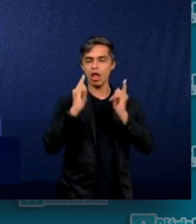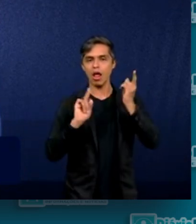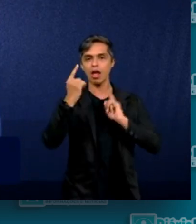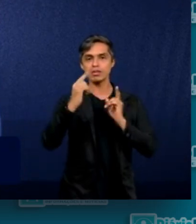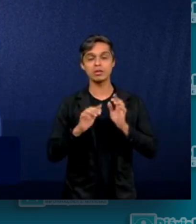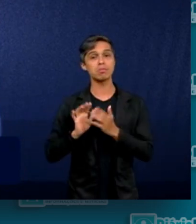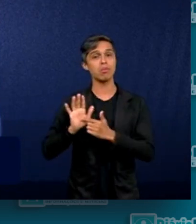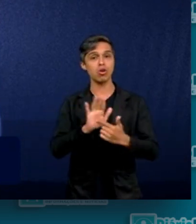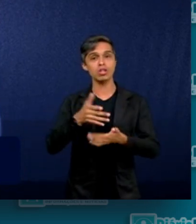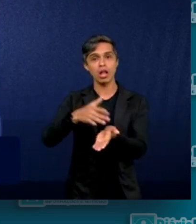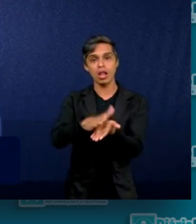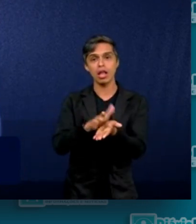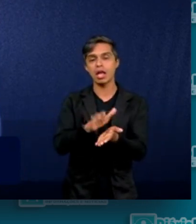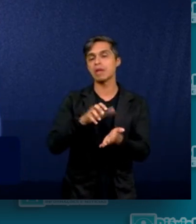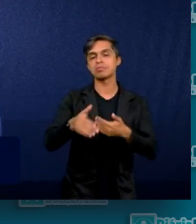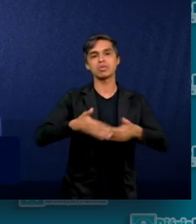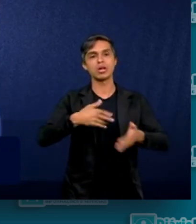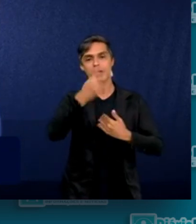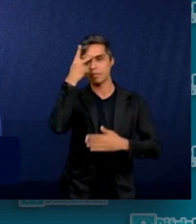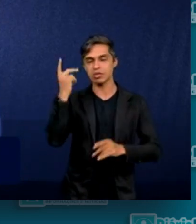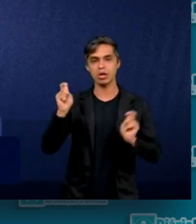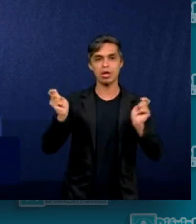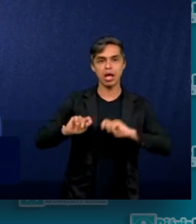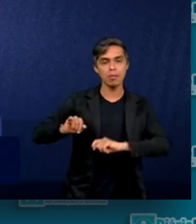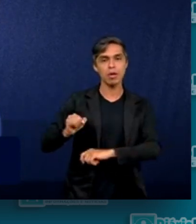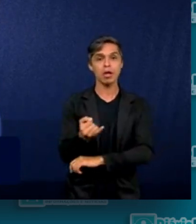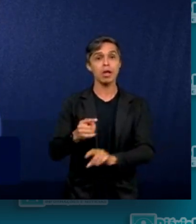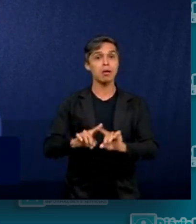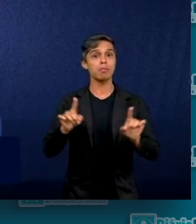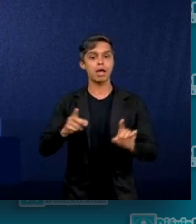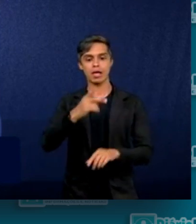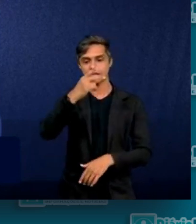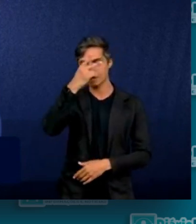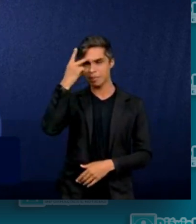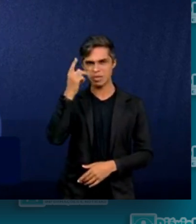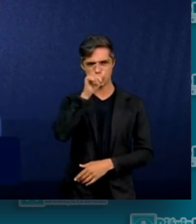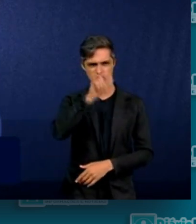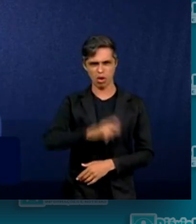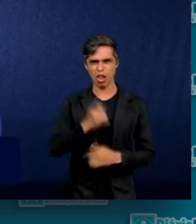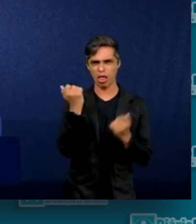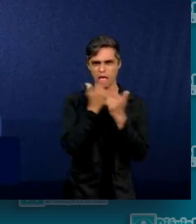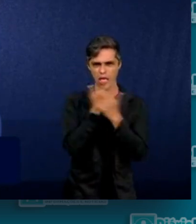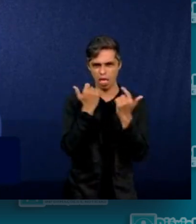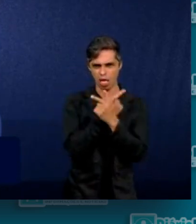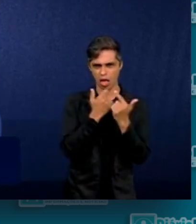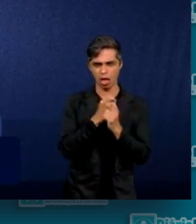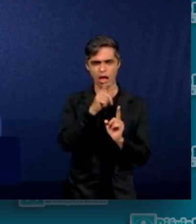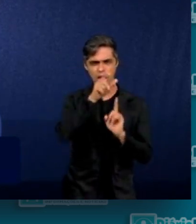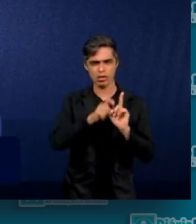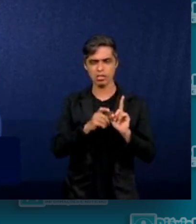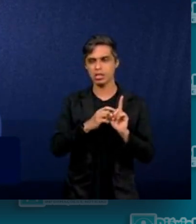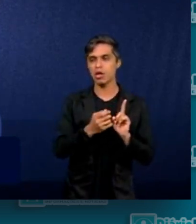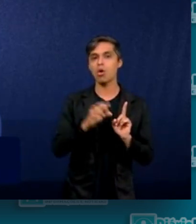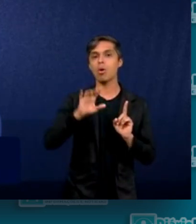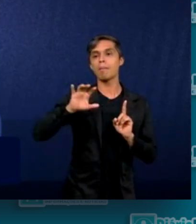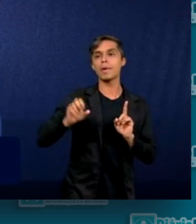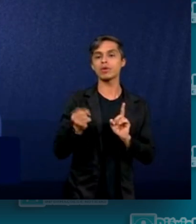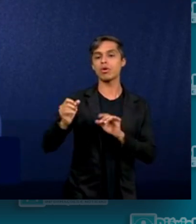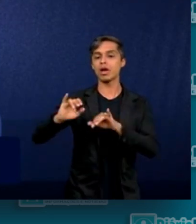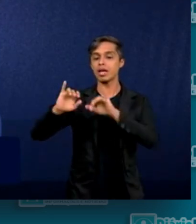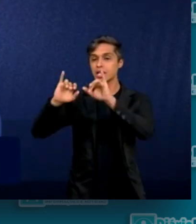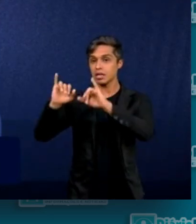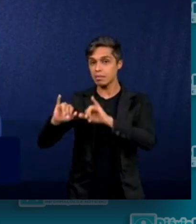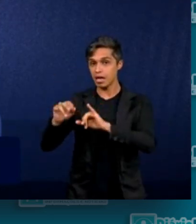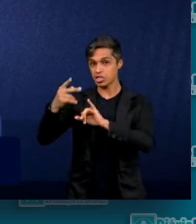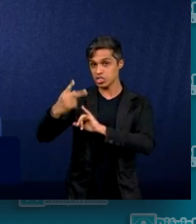que o samba é para quem quiser. Mas um humorista usou vídeos que ela posta nas redes sociais